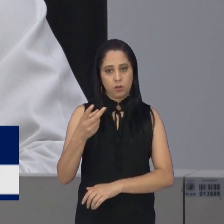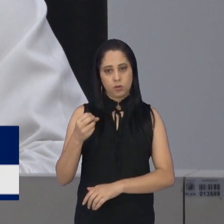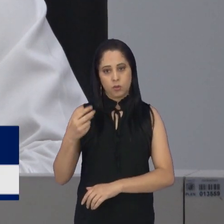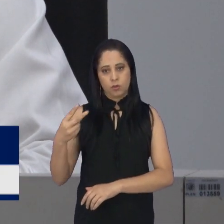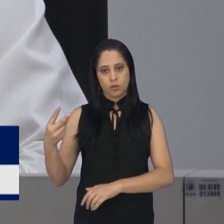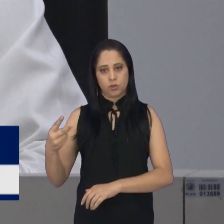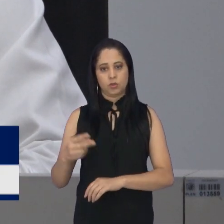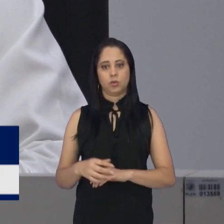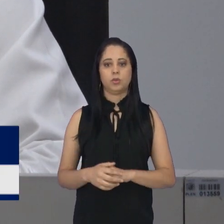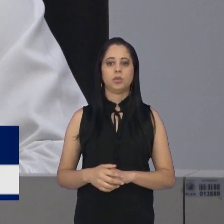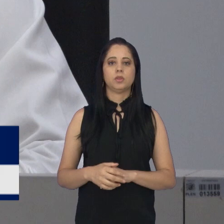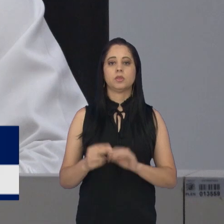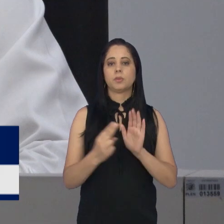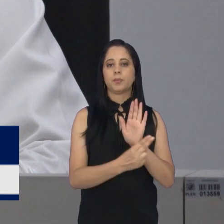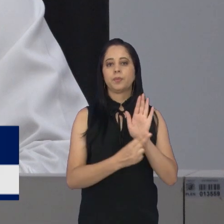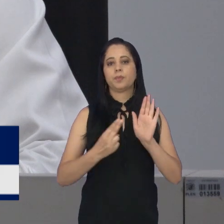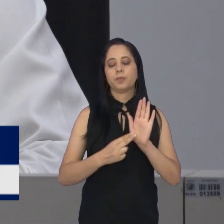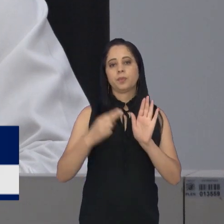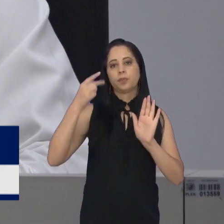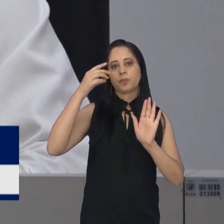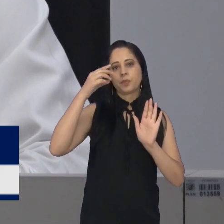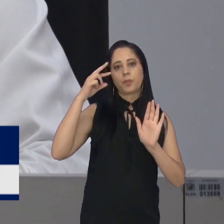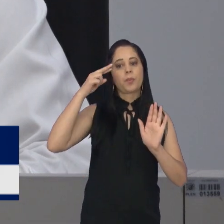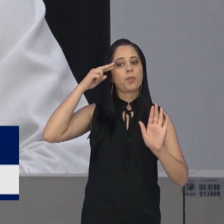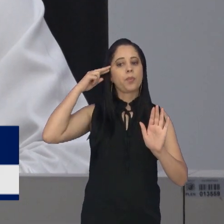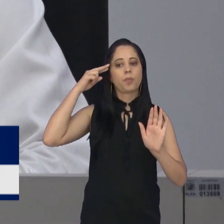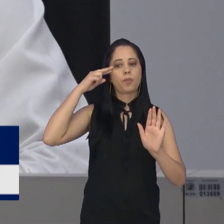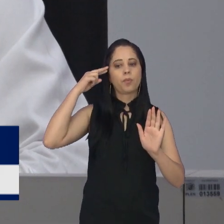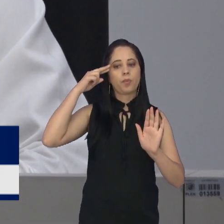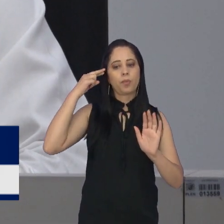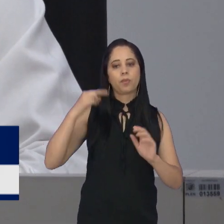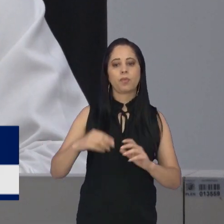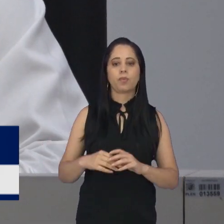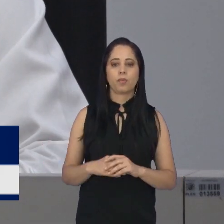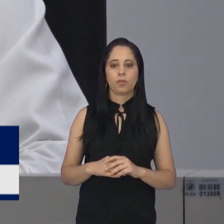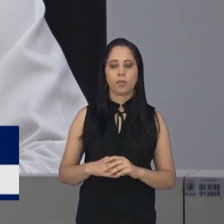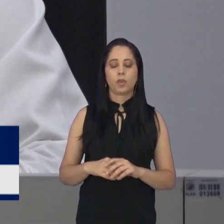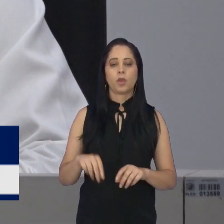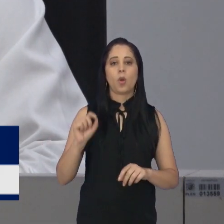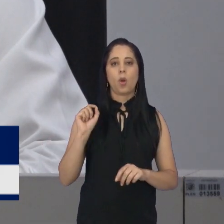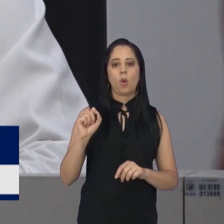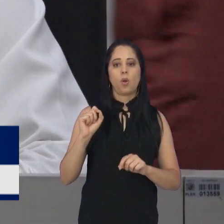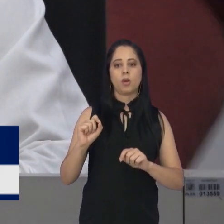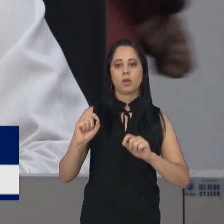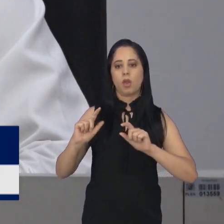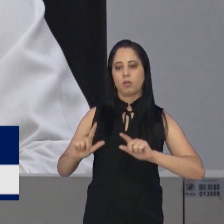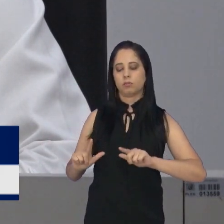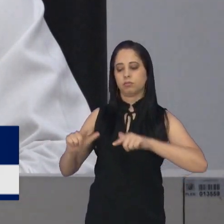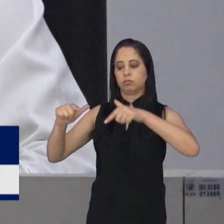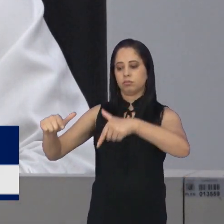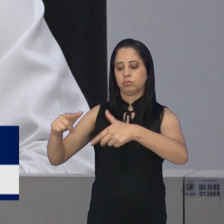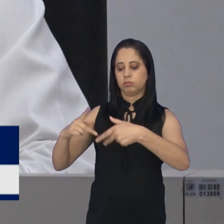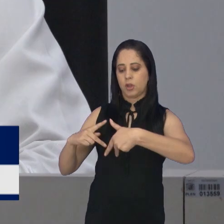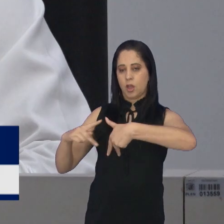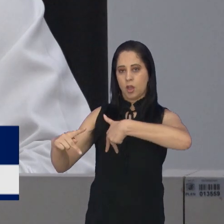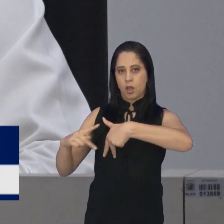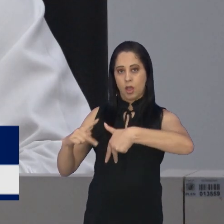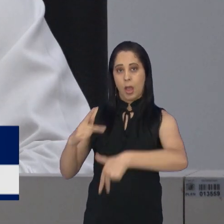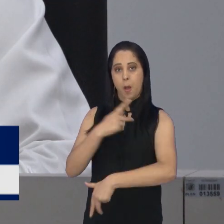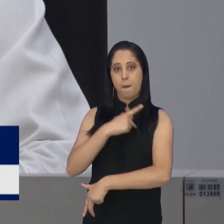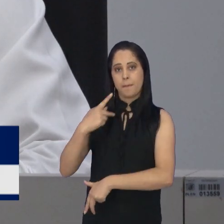56/2022, de autoria do vereador Rogério da Cazem, concede o título de cidadão joseense ao